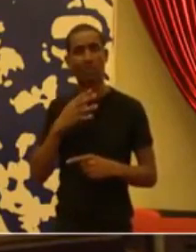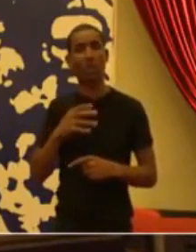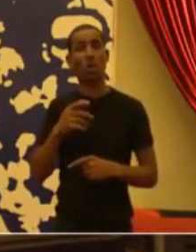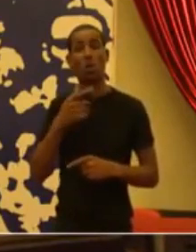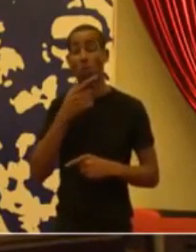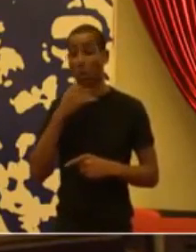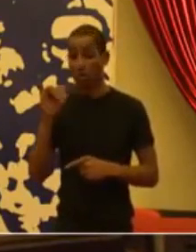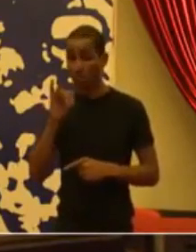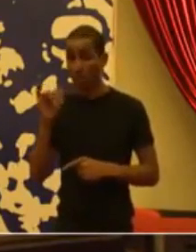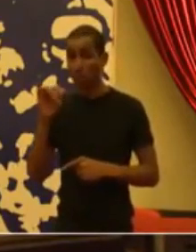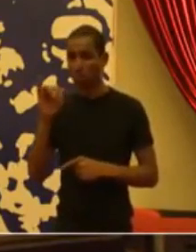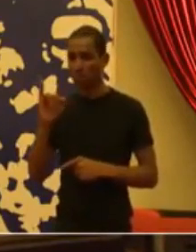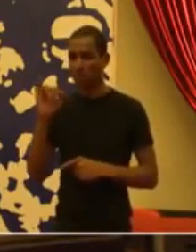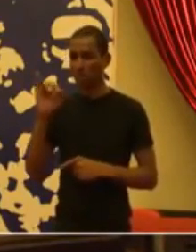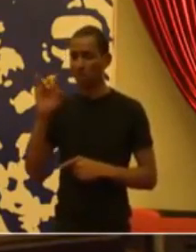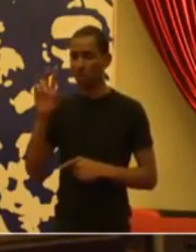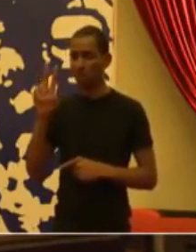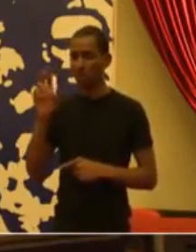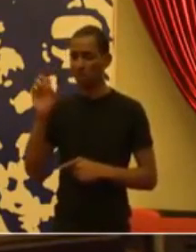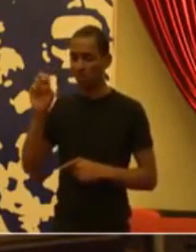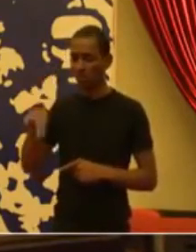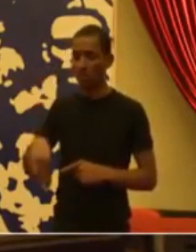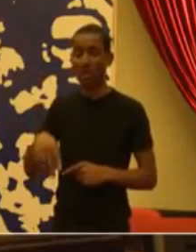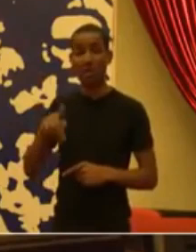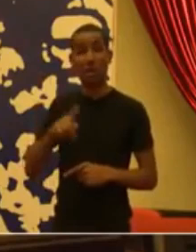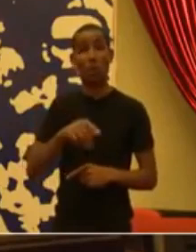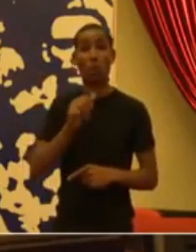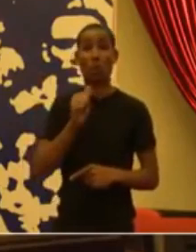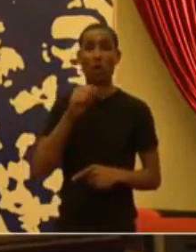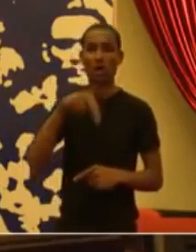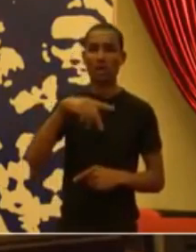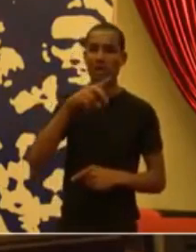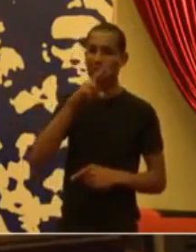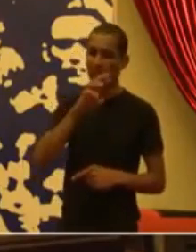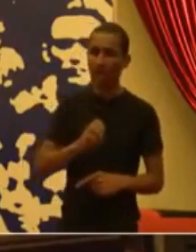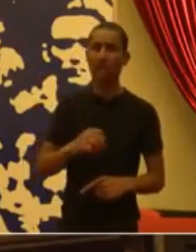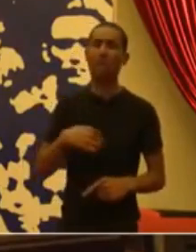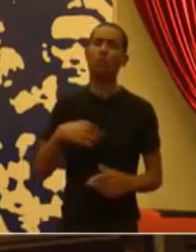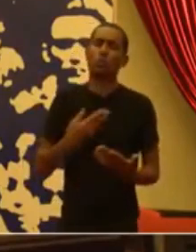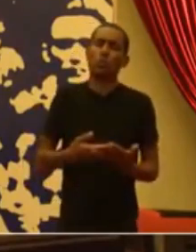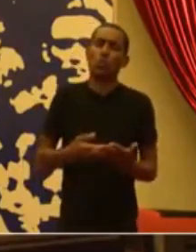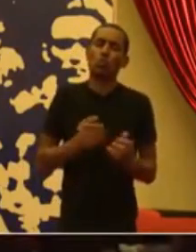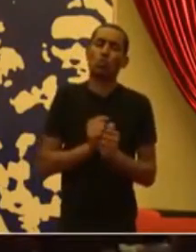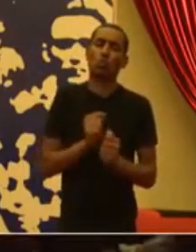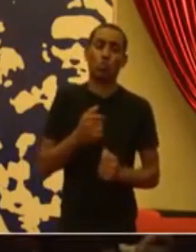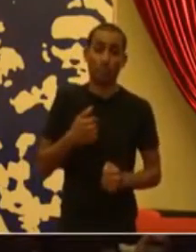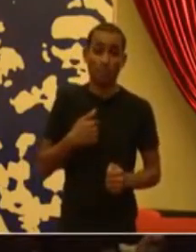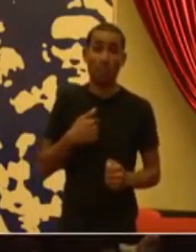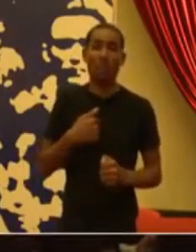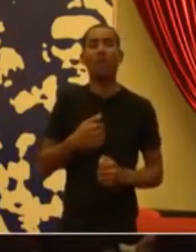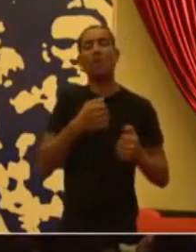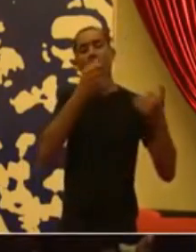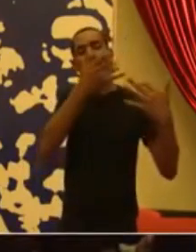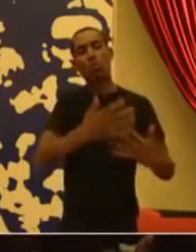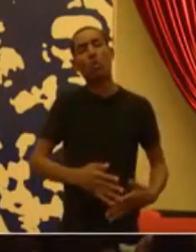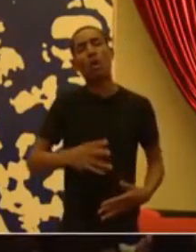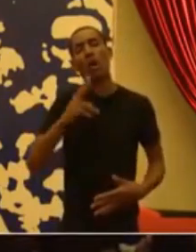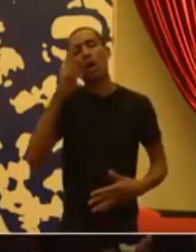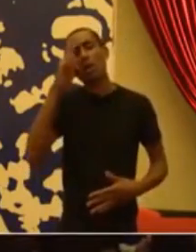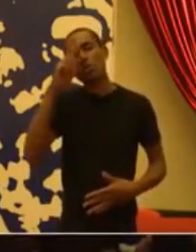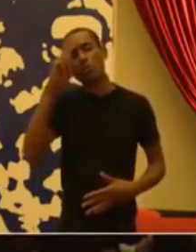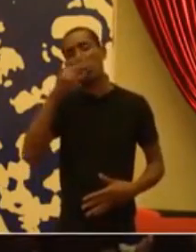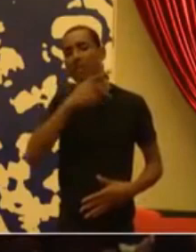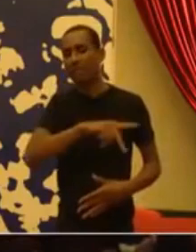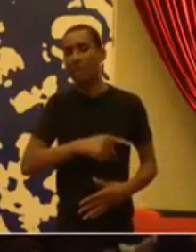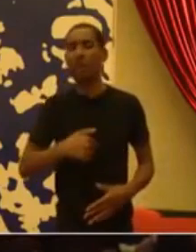Iverzog, o Deco, o André, que estudou comigo na mesma escola. E, através da história do Vlado, eu comecei a entender,